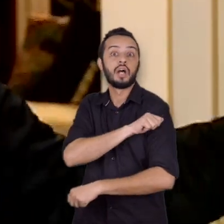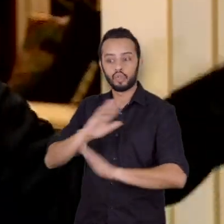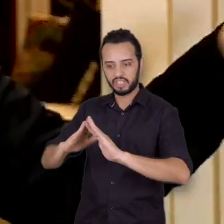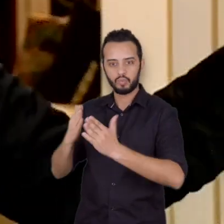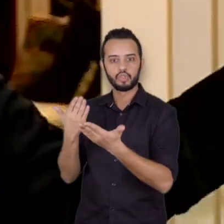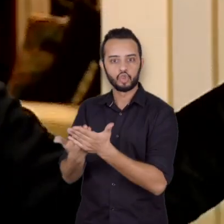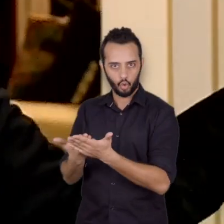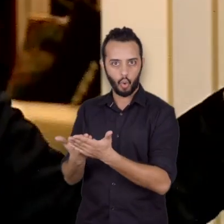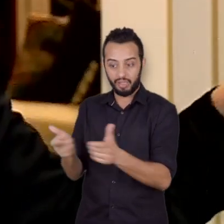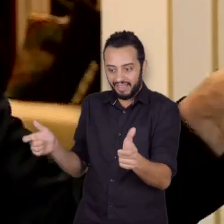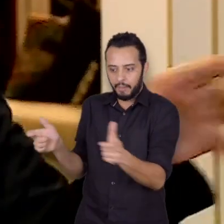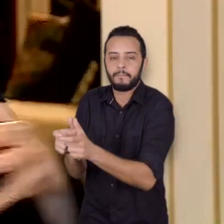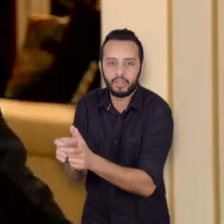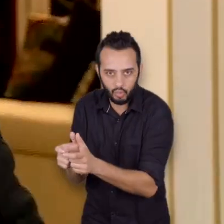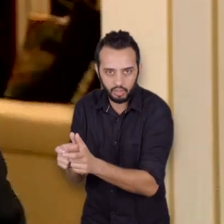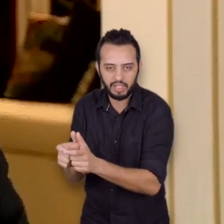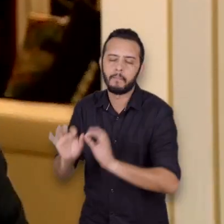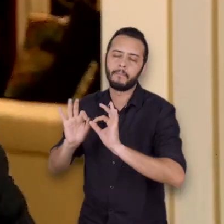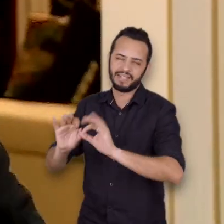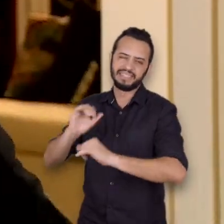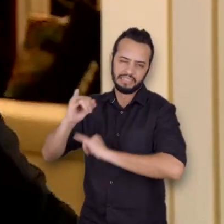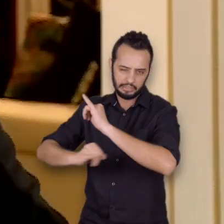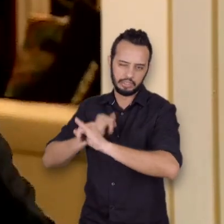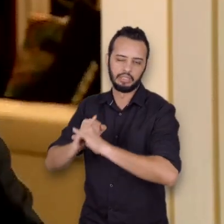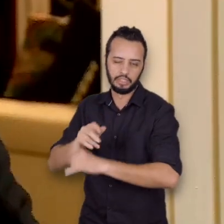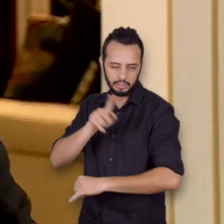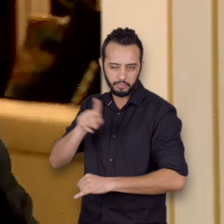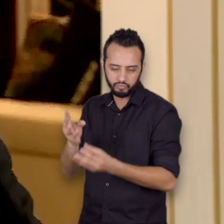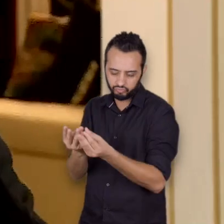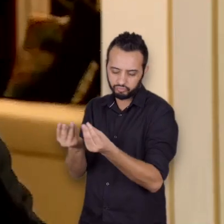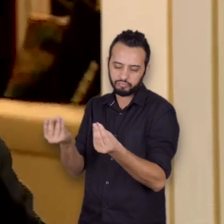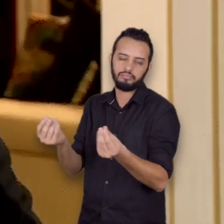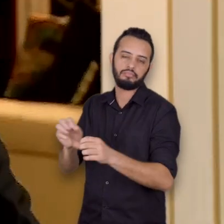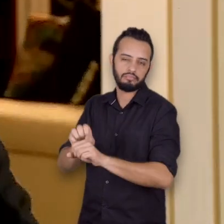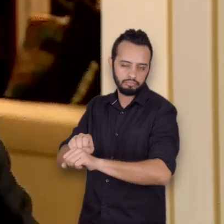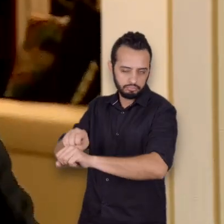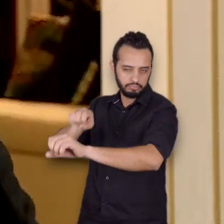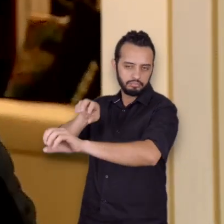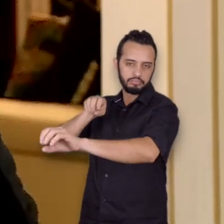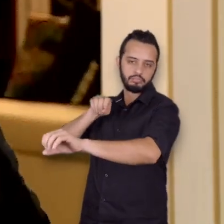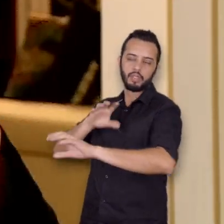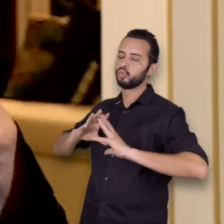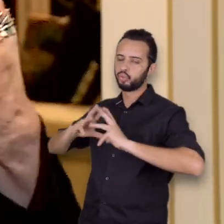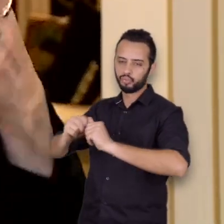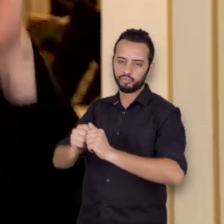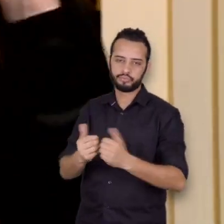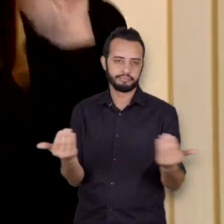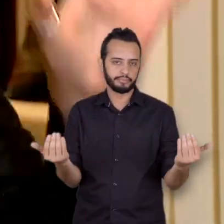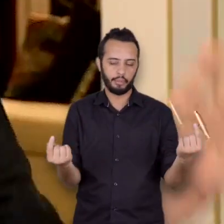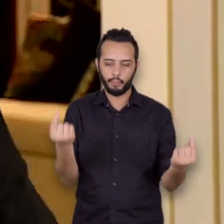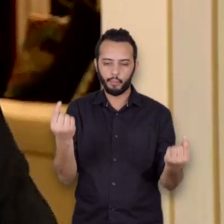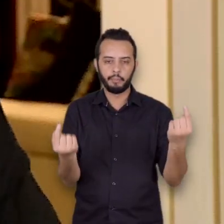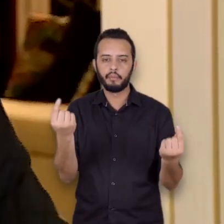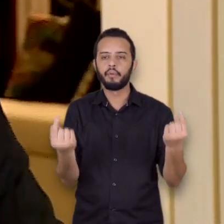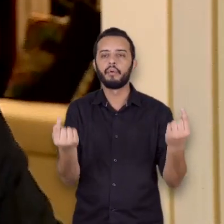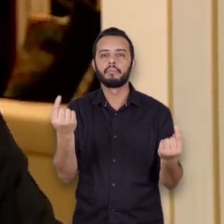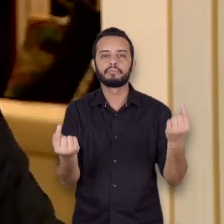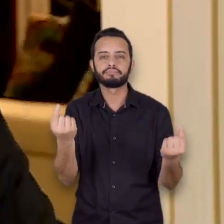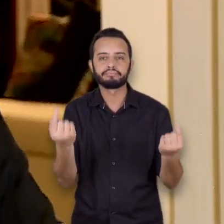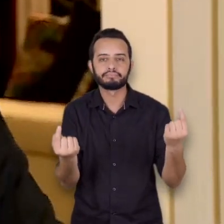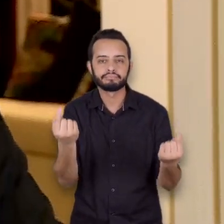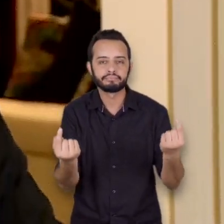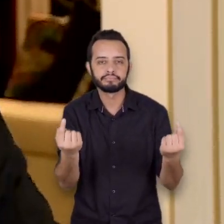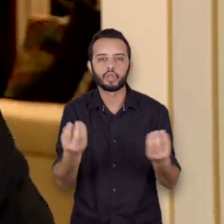esses outros que são minoria, né? Mas que têm acesso a professores à distância, a tudo.